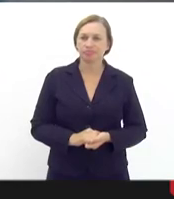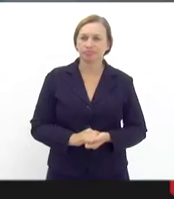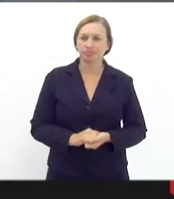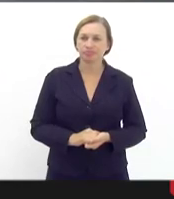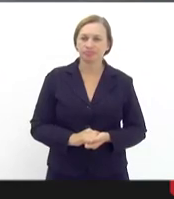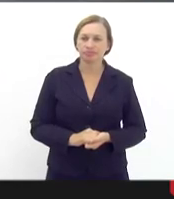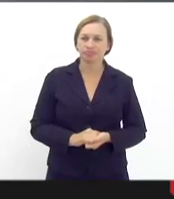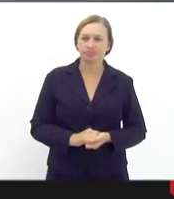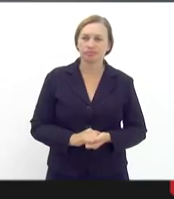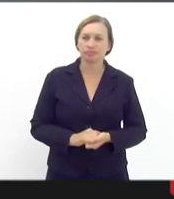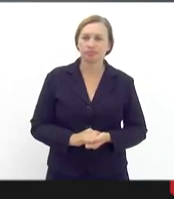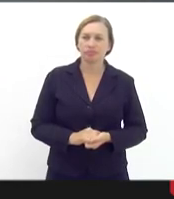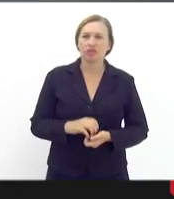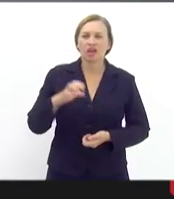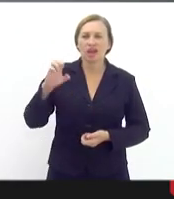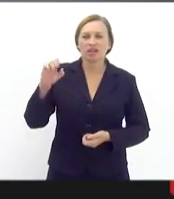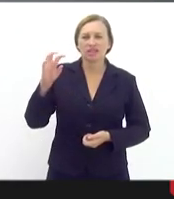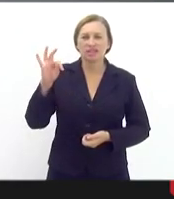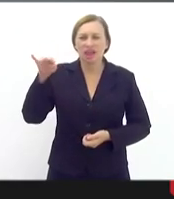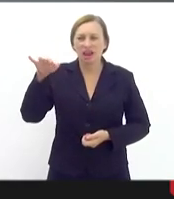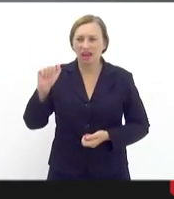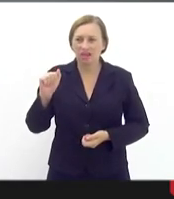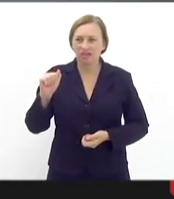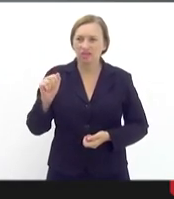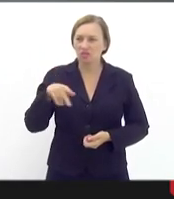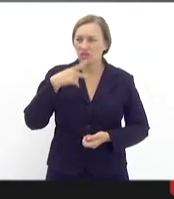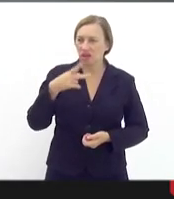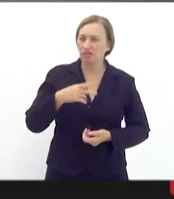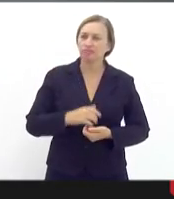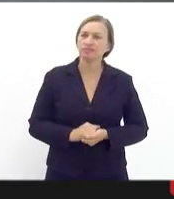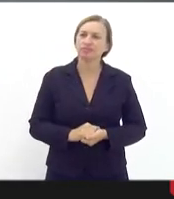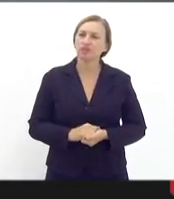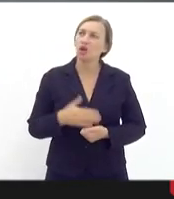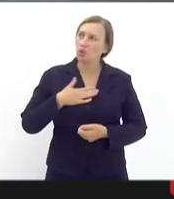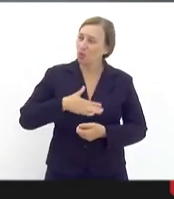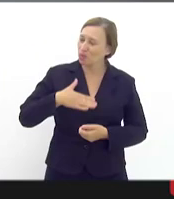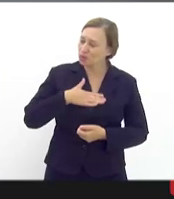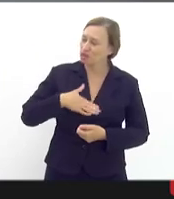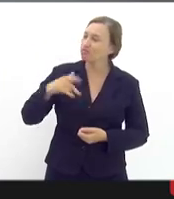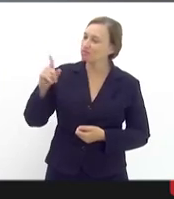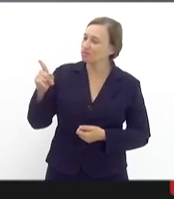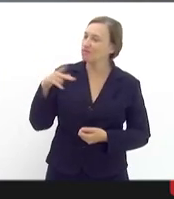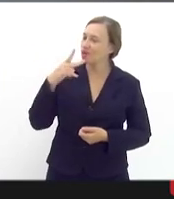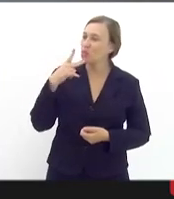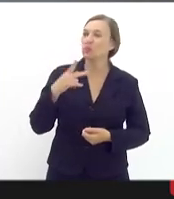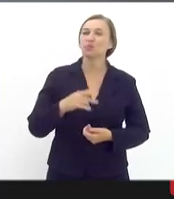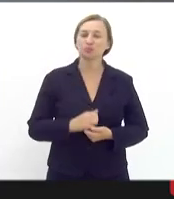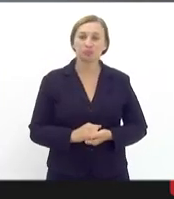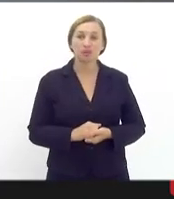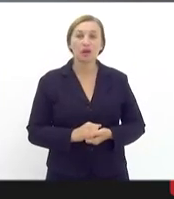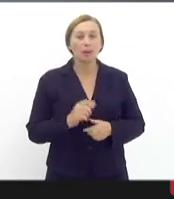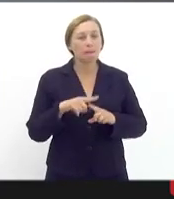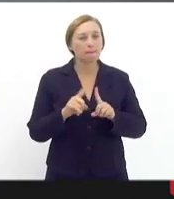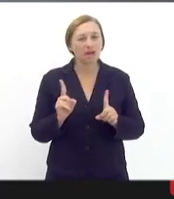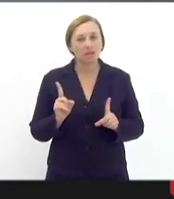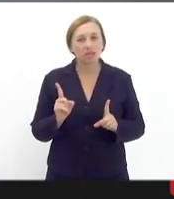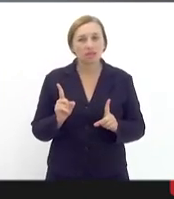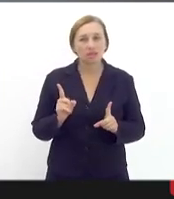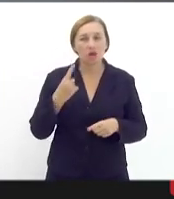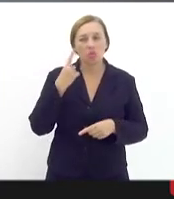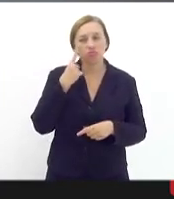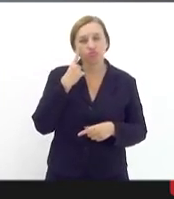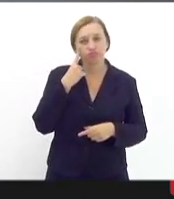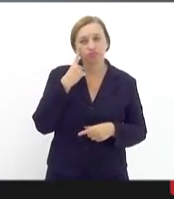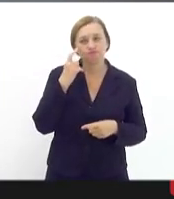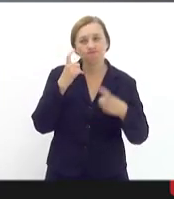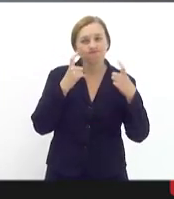O Stella, deixa eu te dizer uma coisa. Gostei muito do que você falou, mas fico com uma